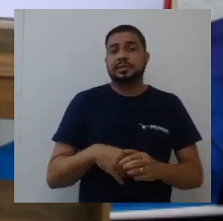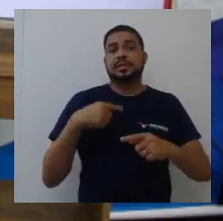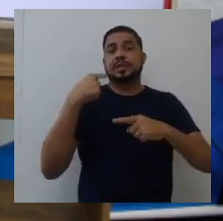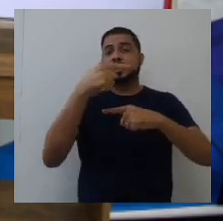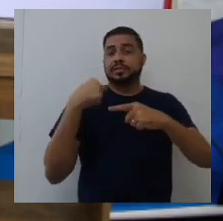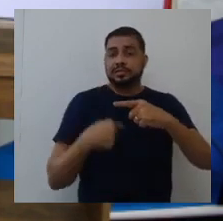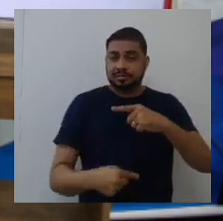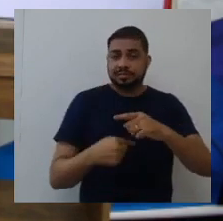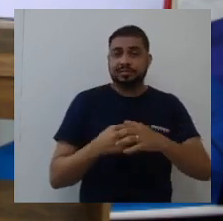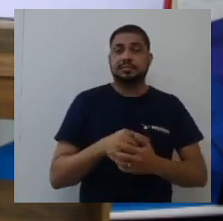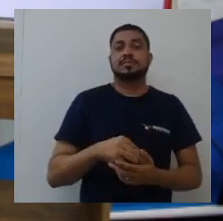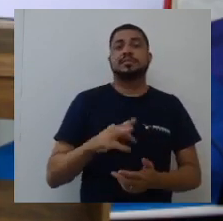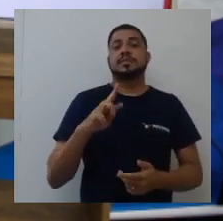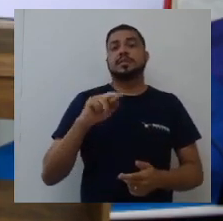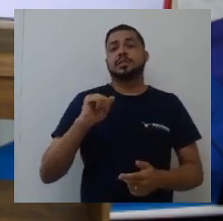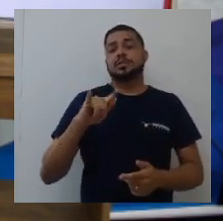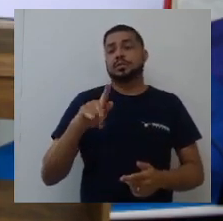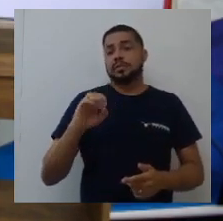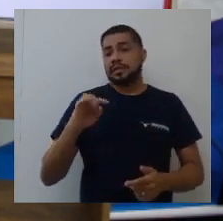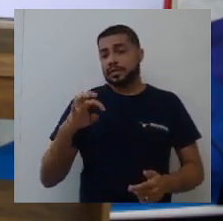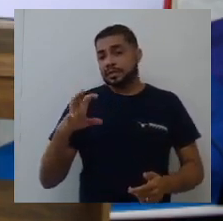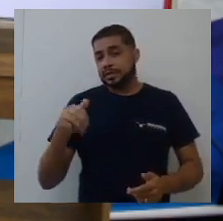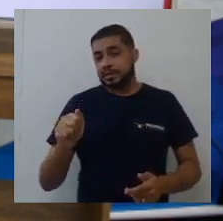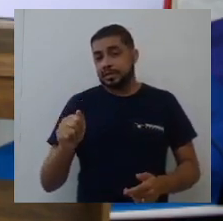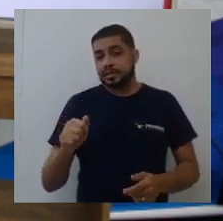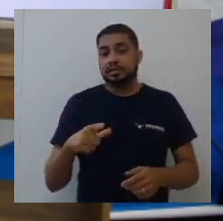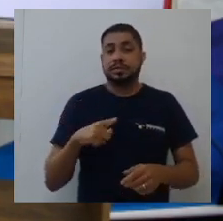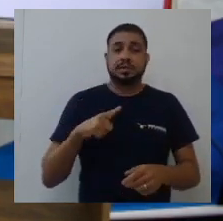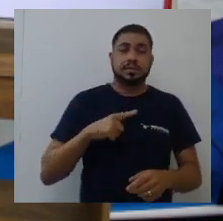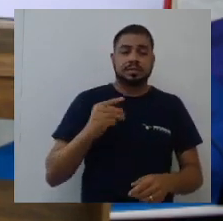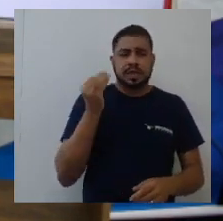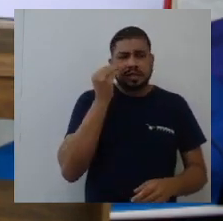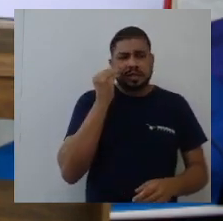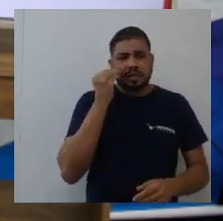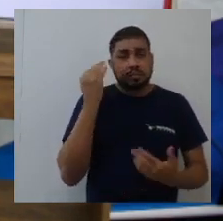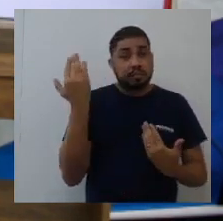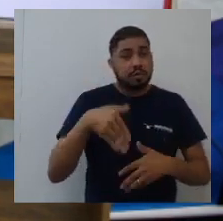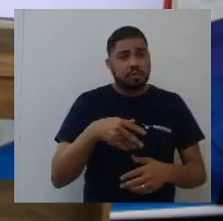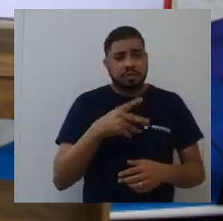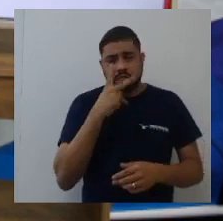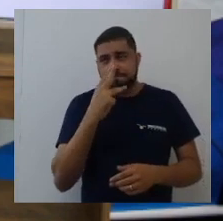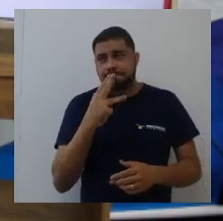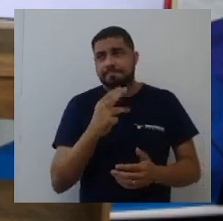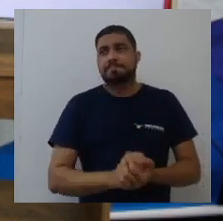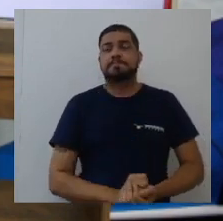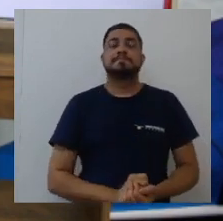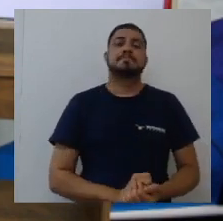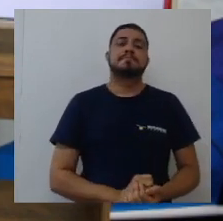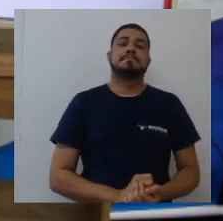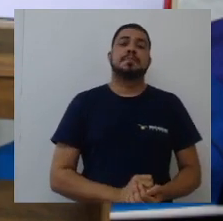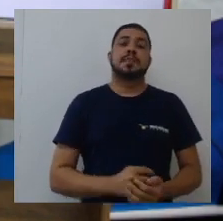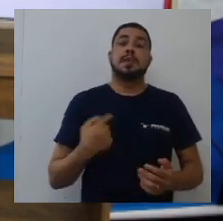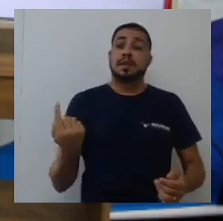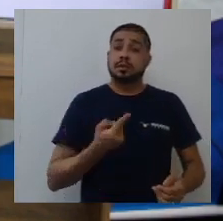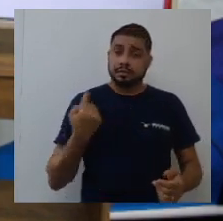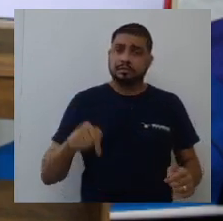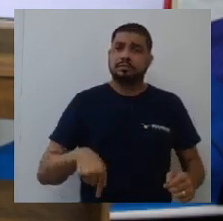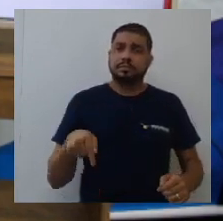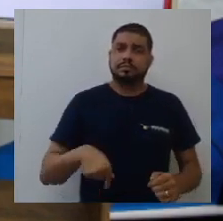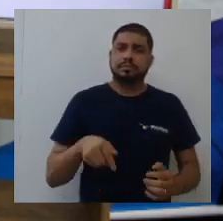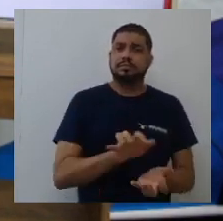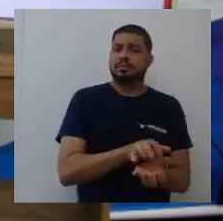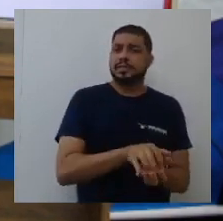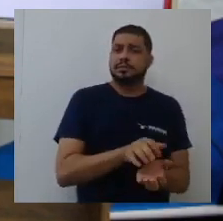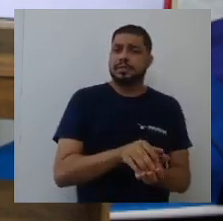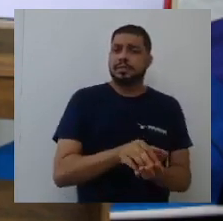do que a gente vai pedir em alguma situação de prova. Por exemplo, nós aqui em Pernambuco fazemos todos